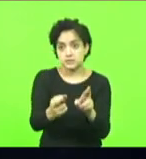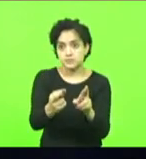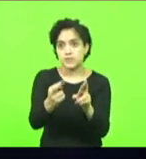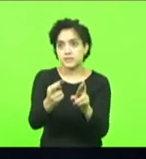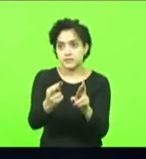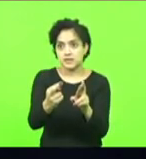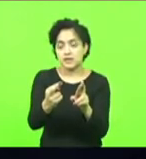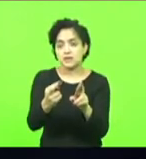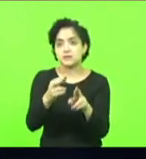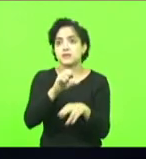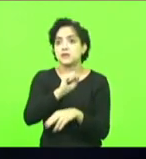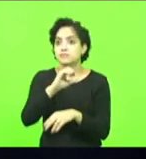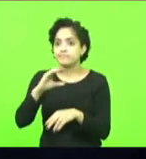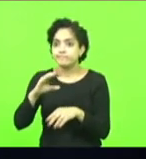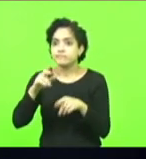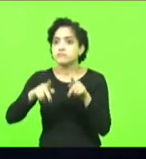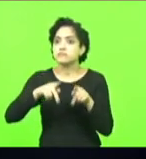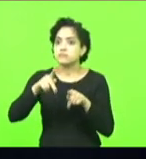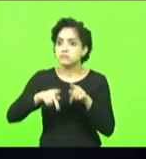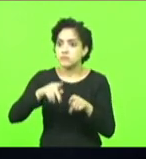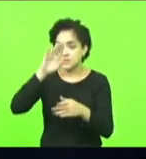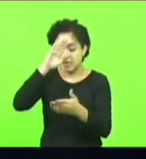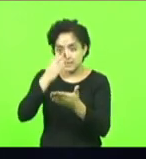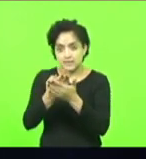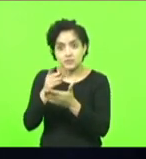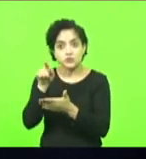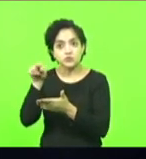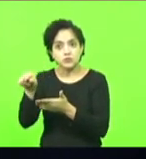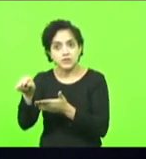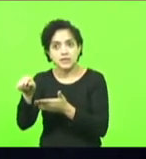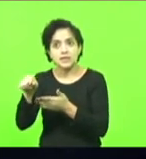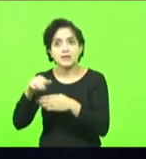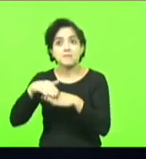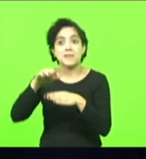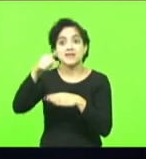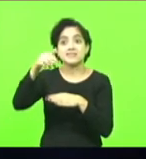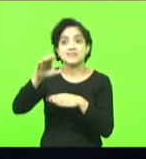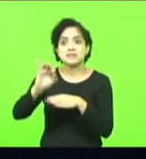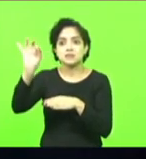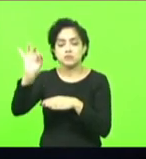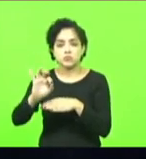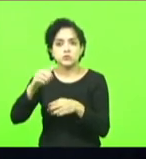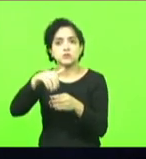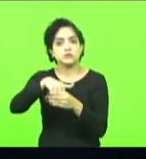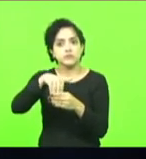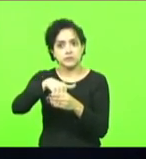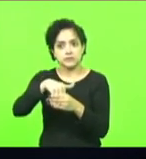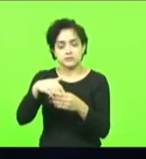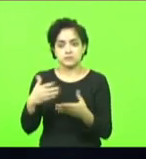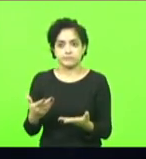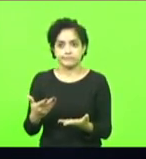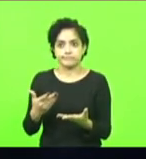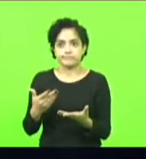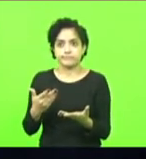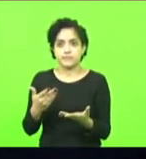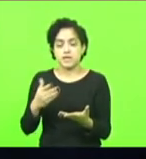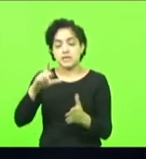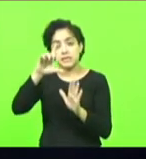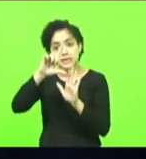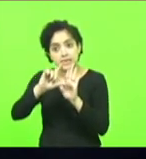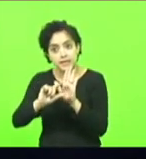nosso povo catarinense, que acreditou nele mais de 70% na votação. Tem que